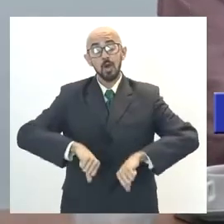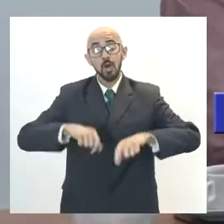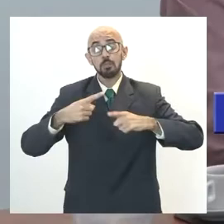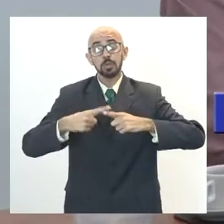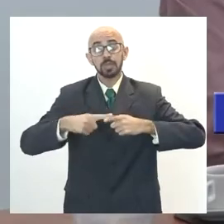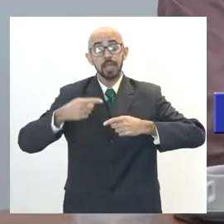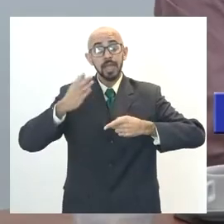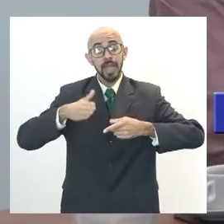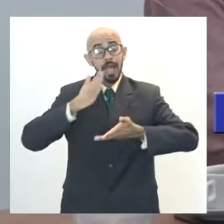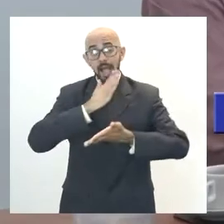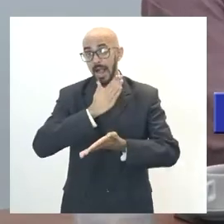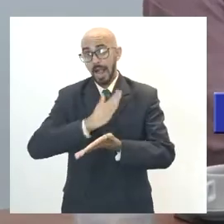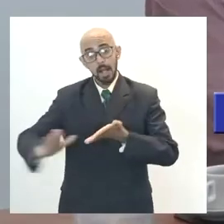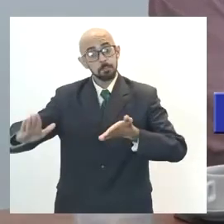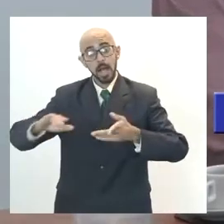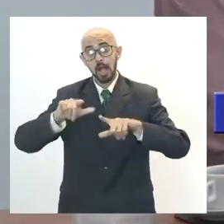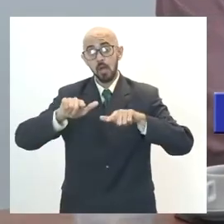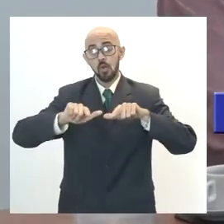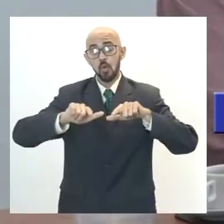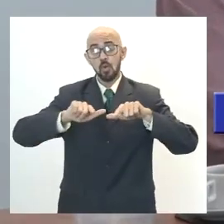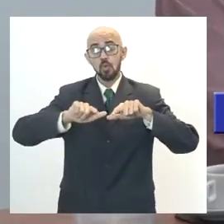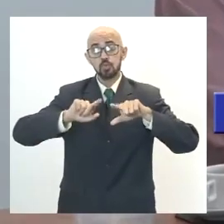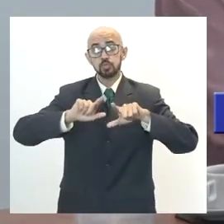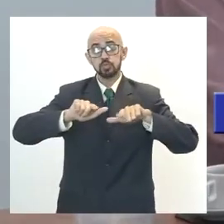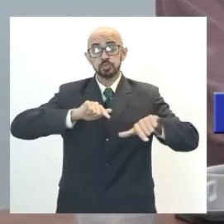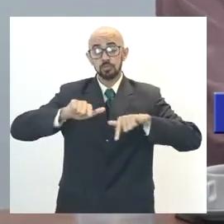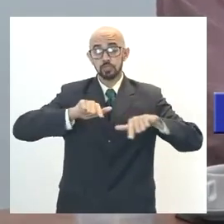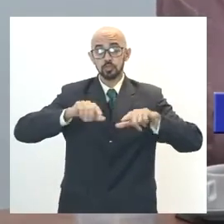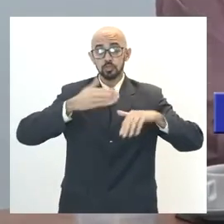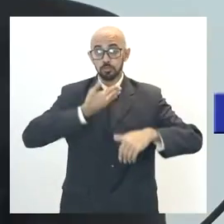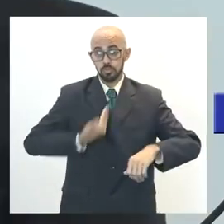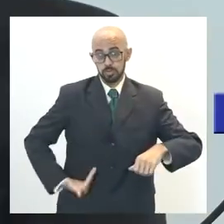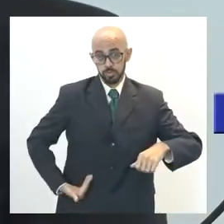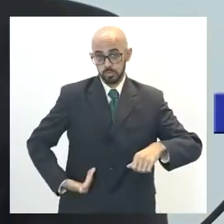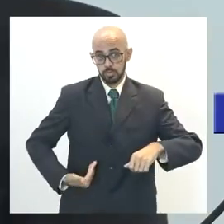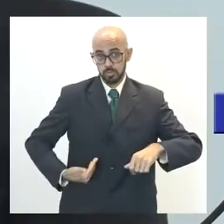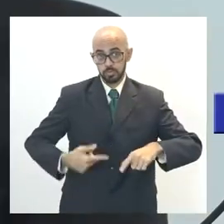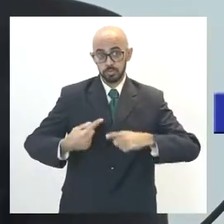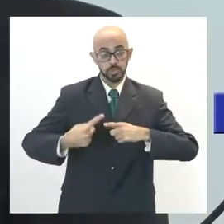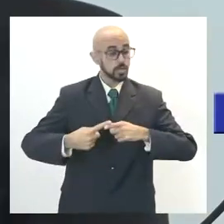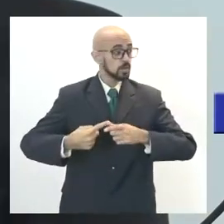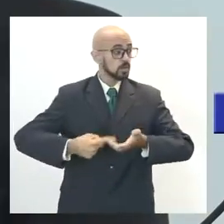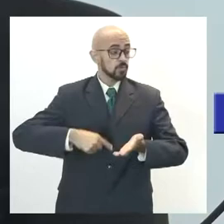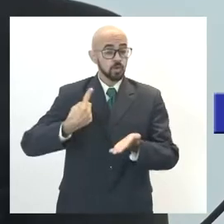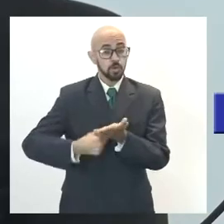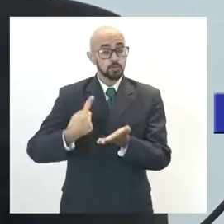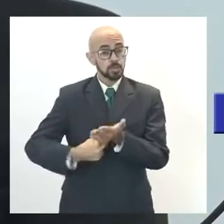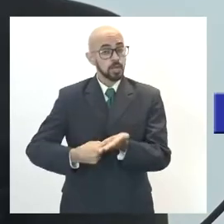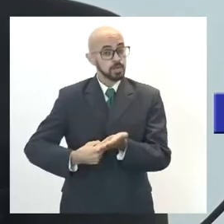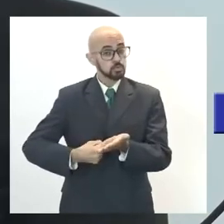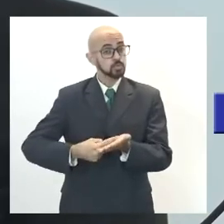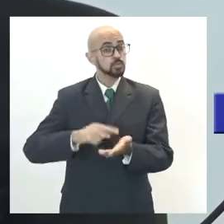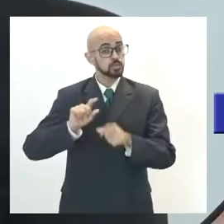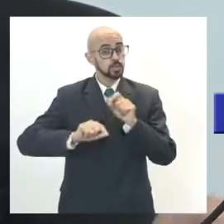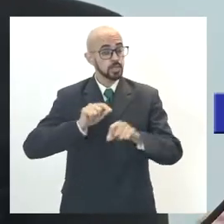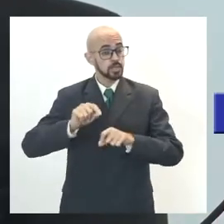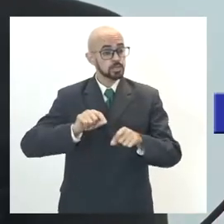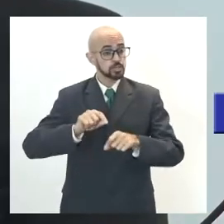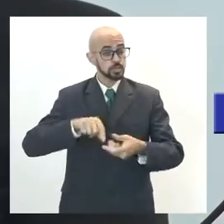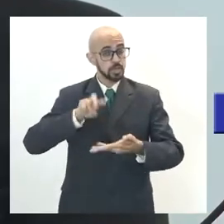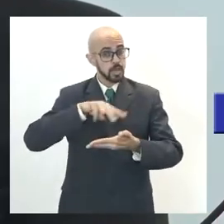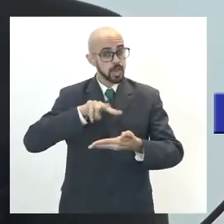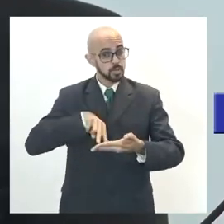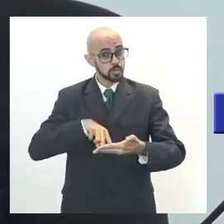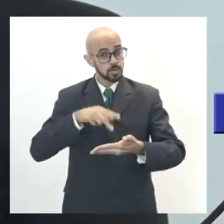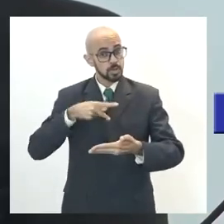dele acabar com o serviço público né porque combinado não sabe a importância da leitura não só da PEC Mas também de todas